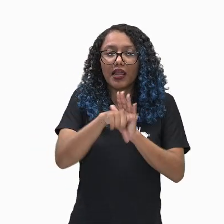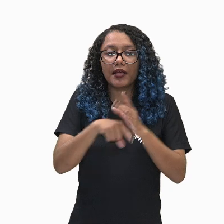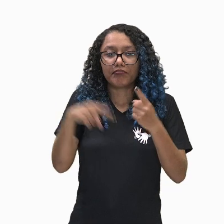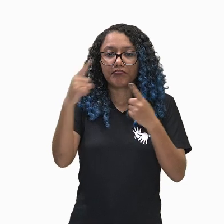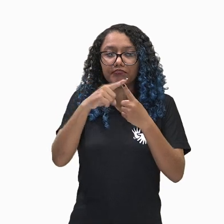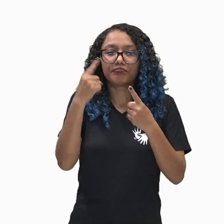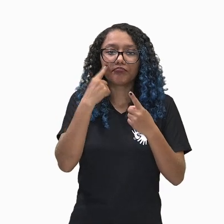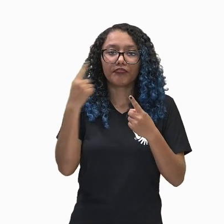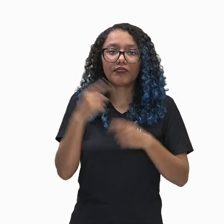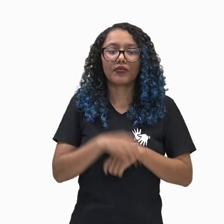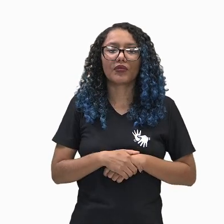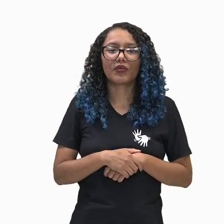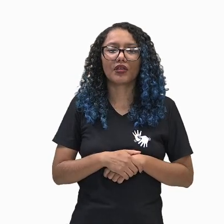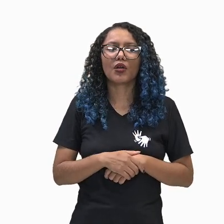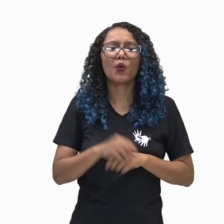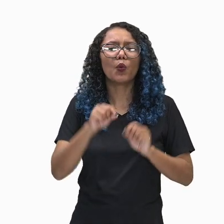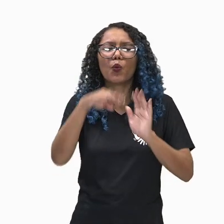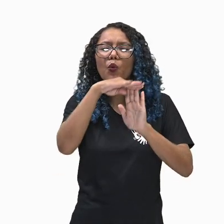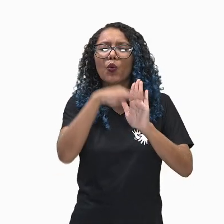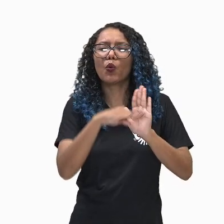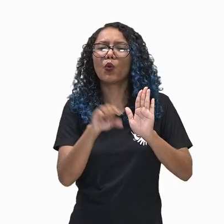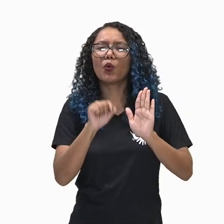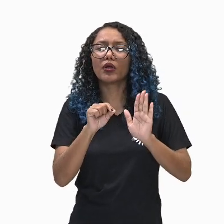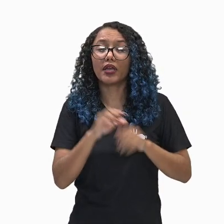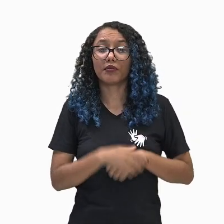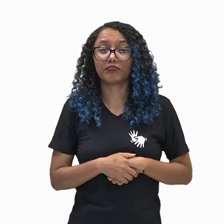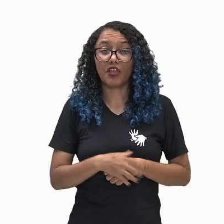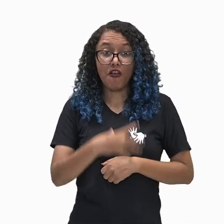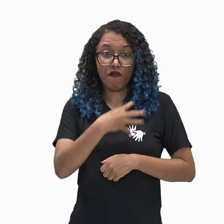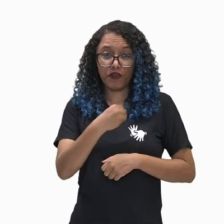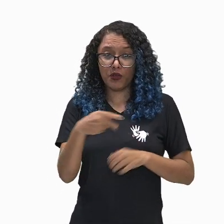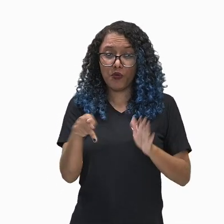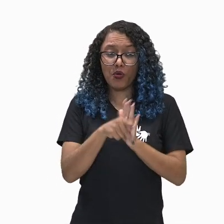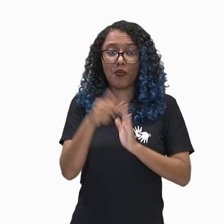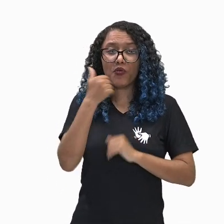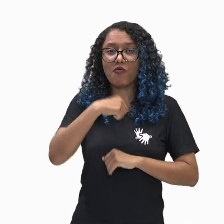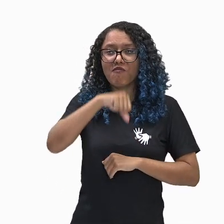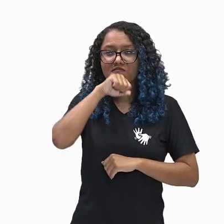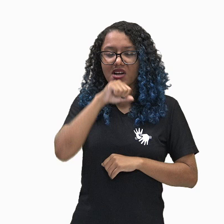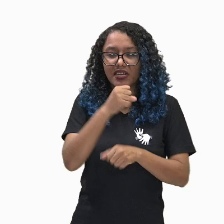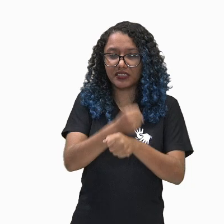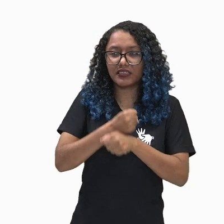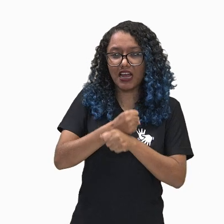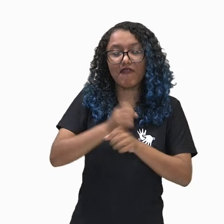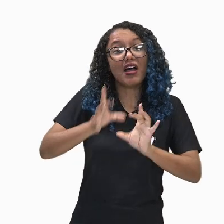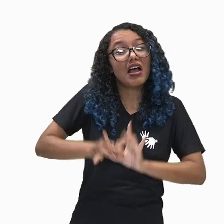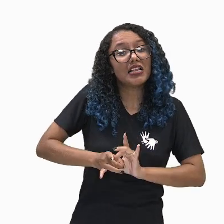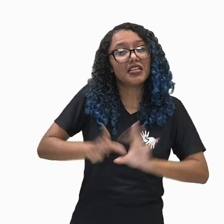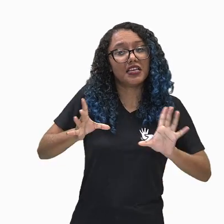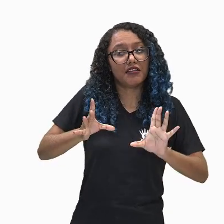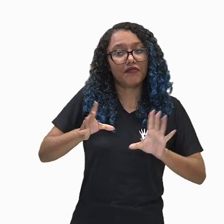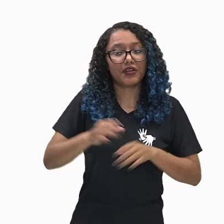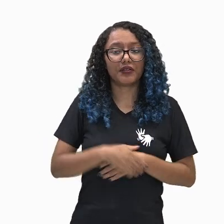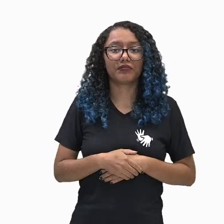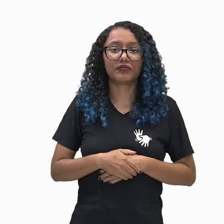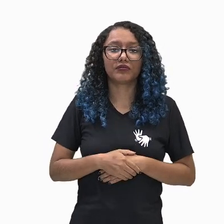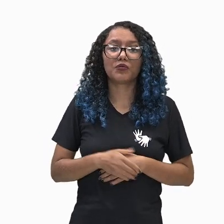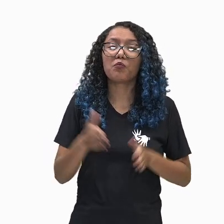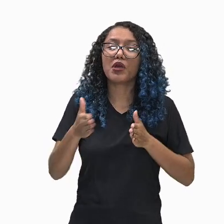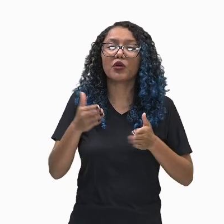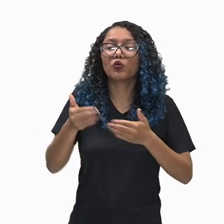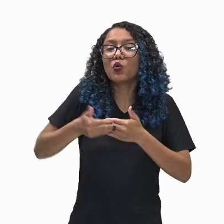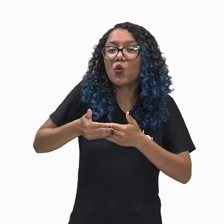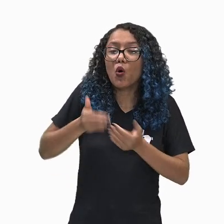declarava livre todos os nascidos de mãe escravas, a partir, então, da data da promulgação,